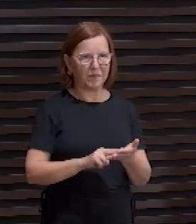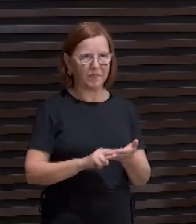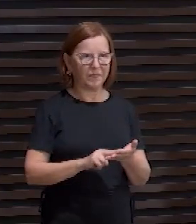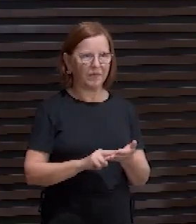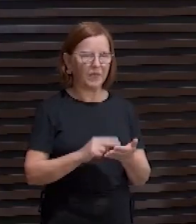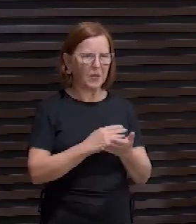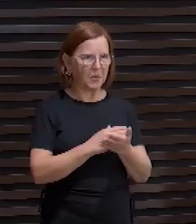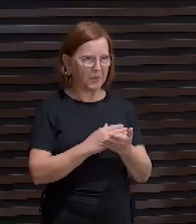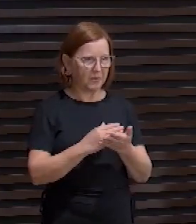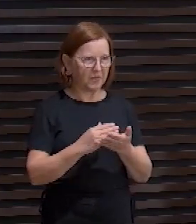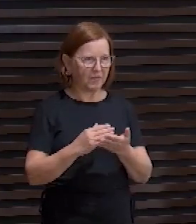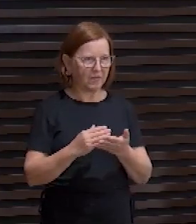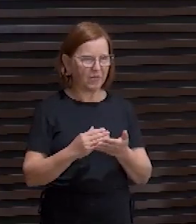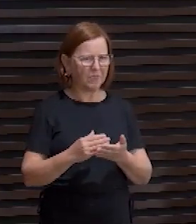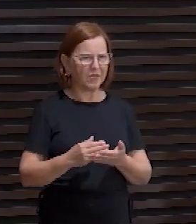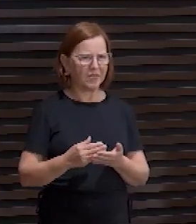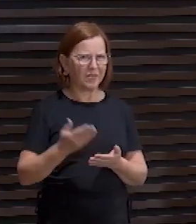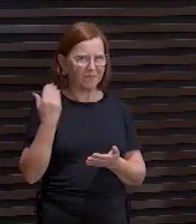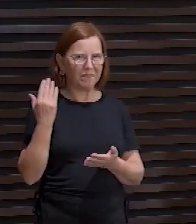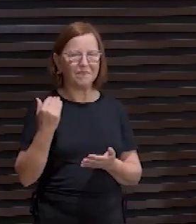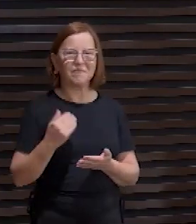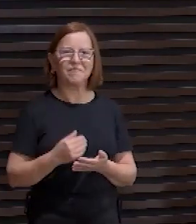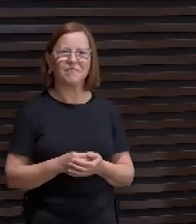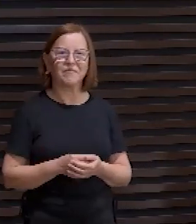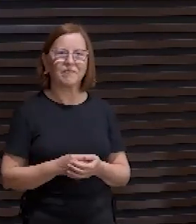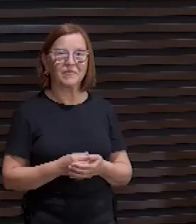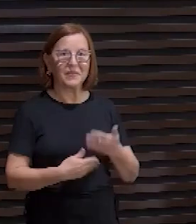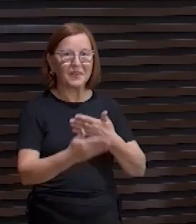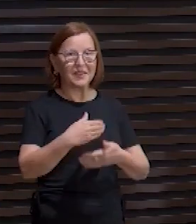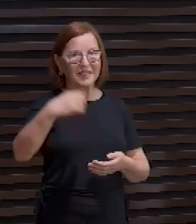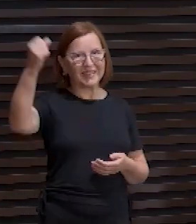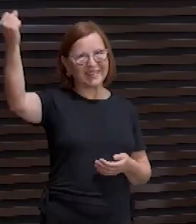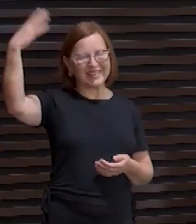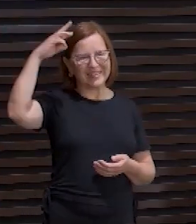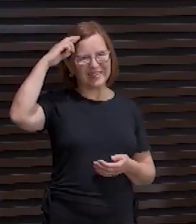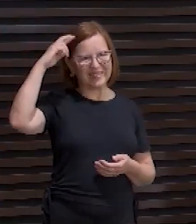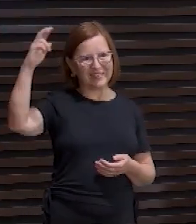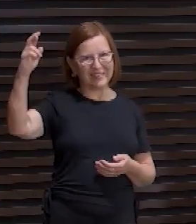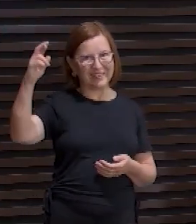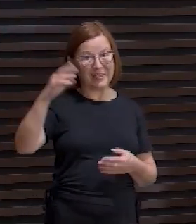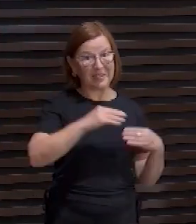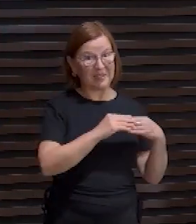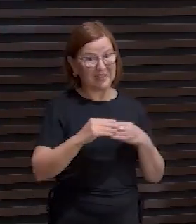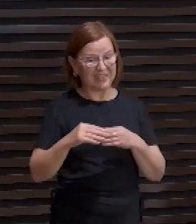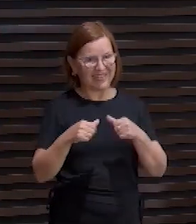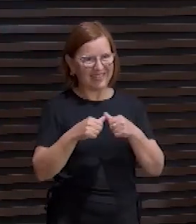os irmãos há um tempinho atrás. E pela graça do Senhor, Ele vai nos guiar nesta manhã.